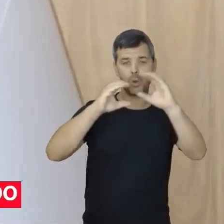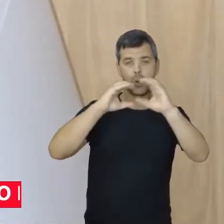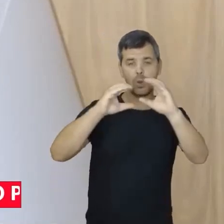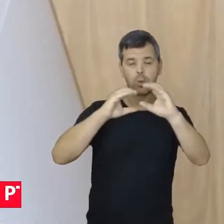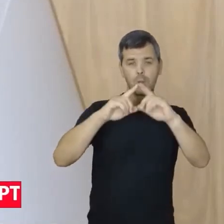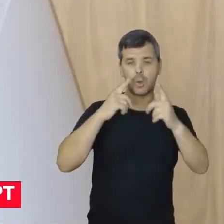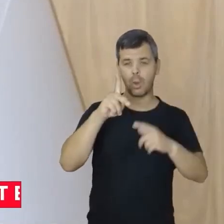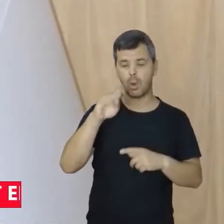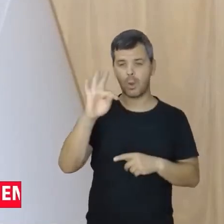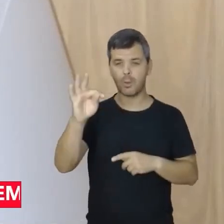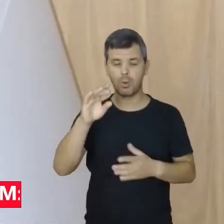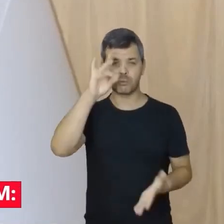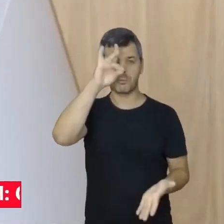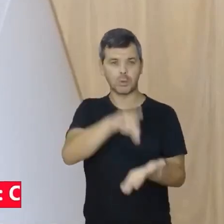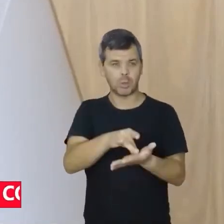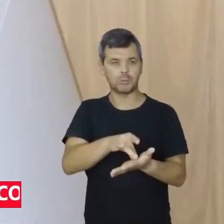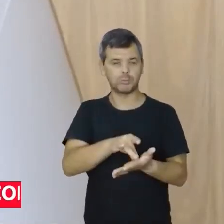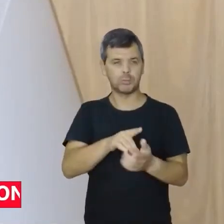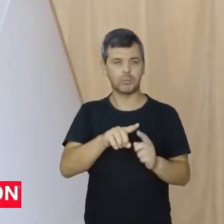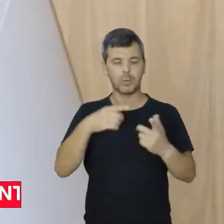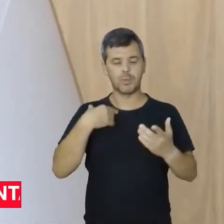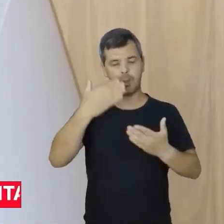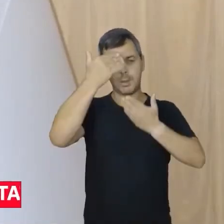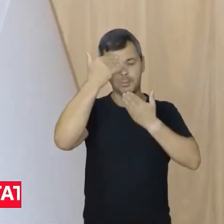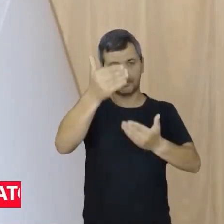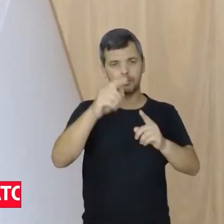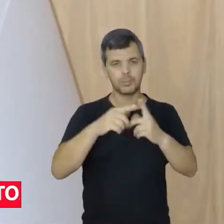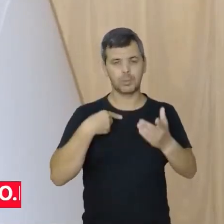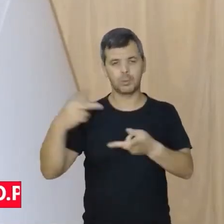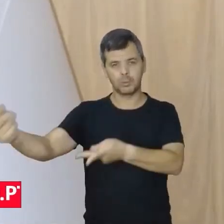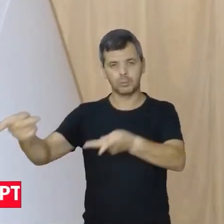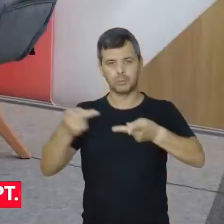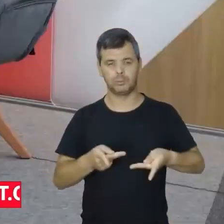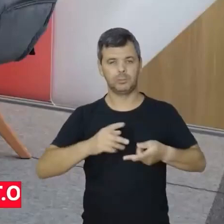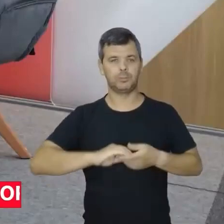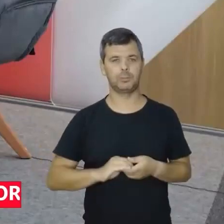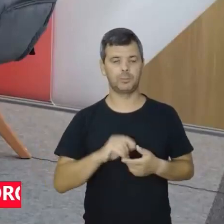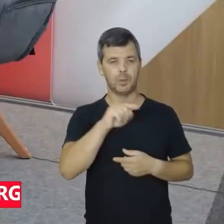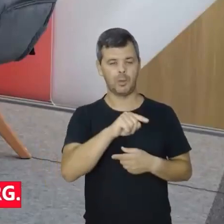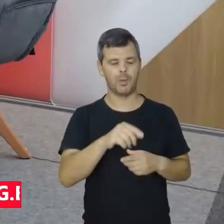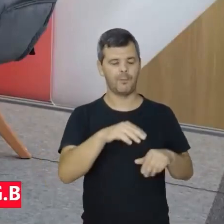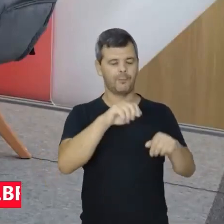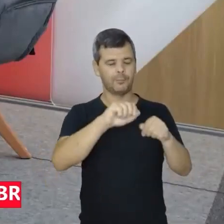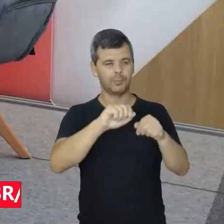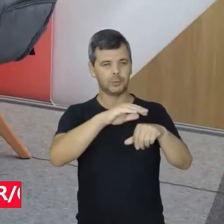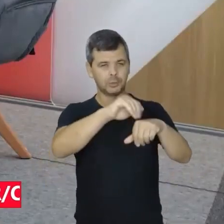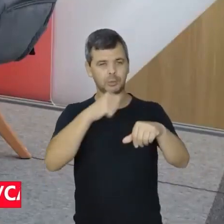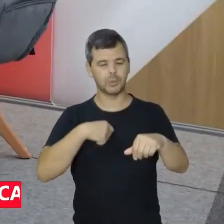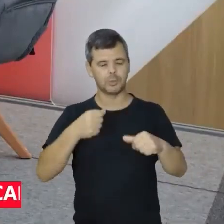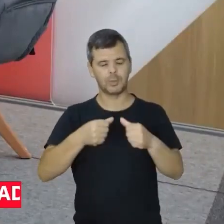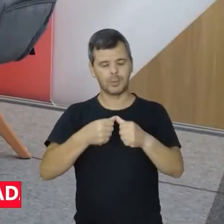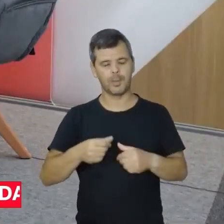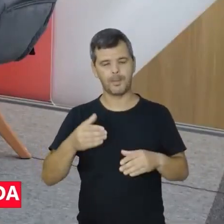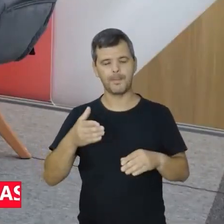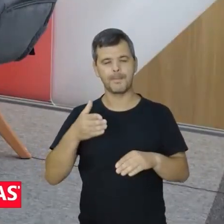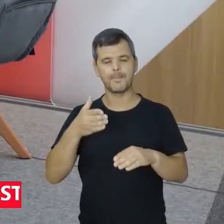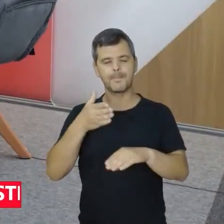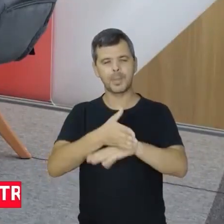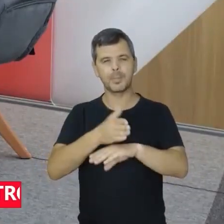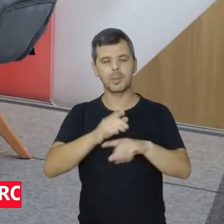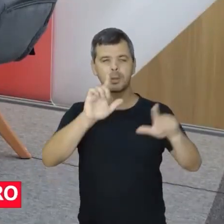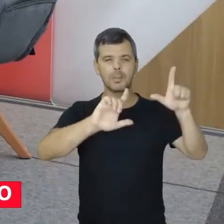com competência e com verdade. Então eu fico agradecido também pelo convite que você nos fez para estar aqui falando sobre